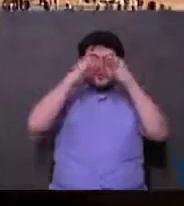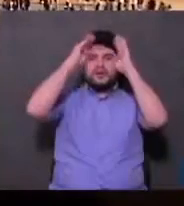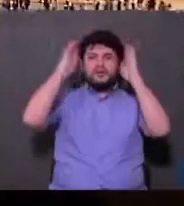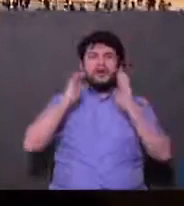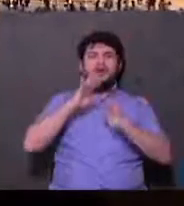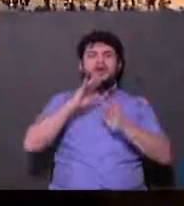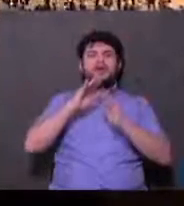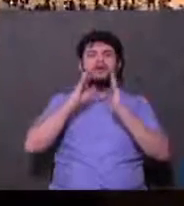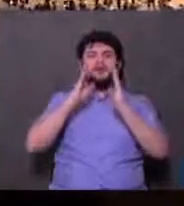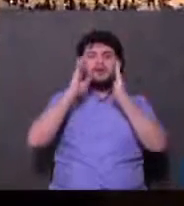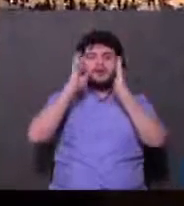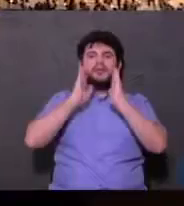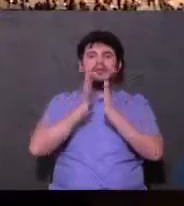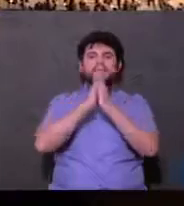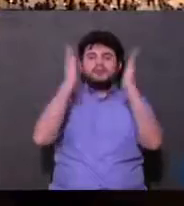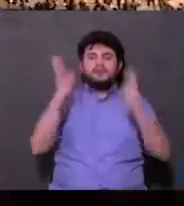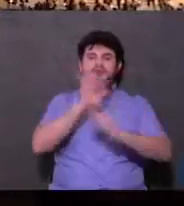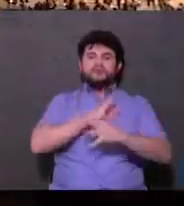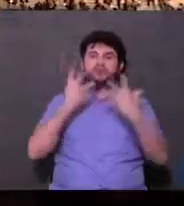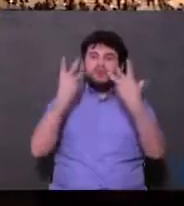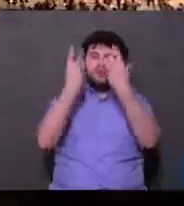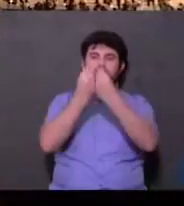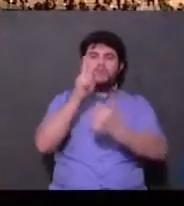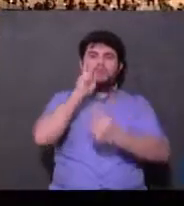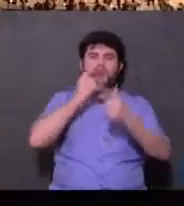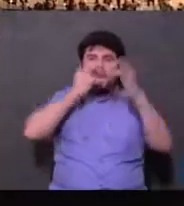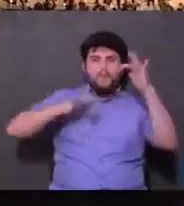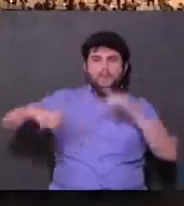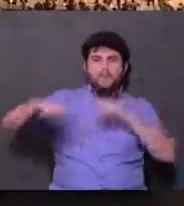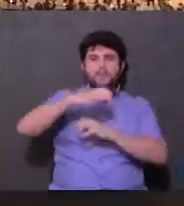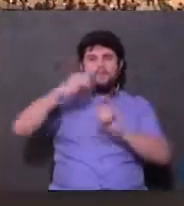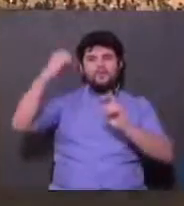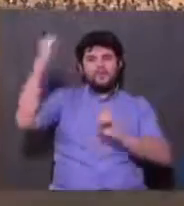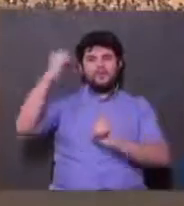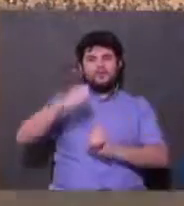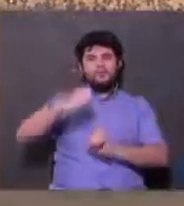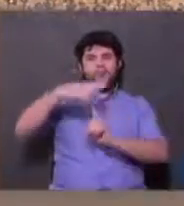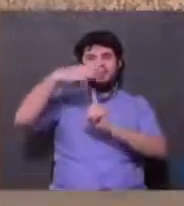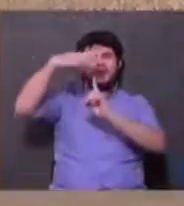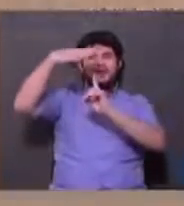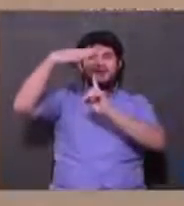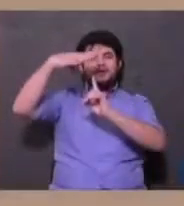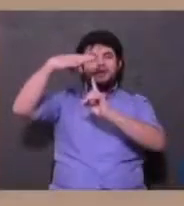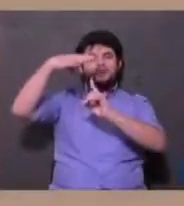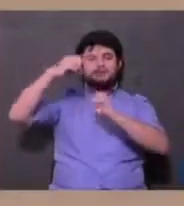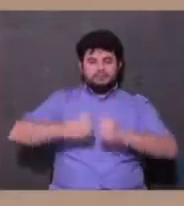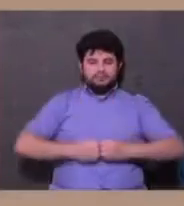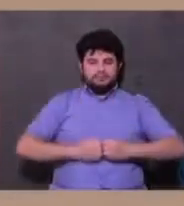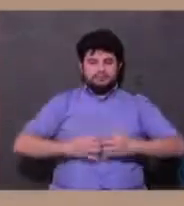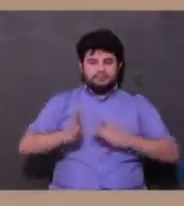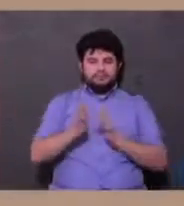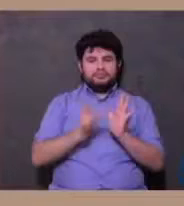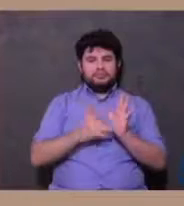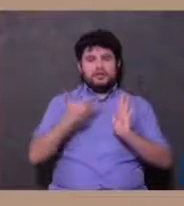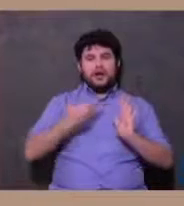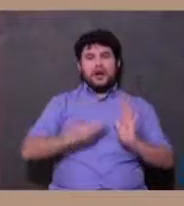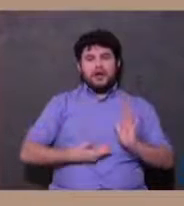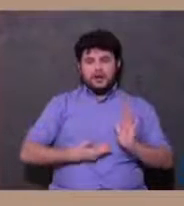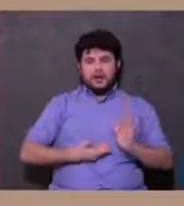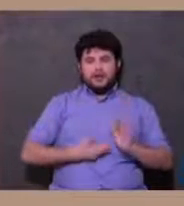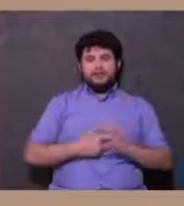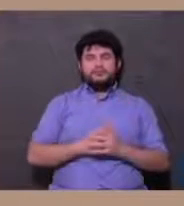Marie, pleine de grâce. Le Seigneur est avec vous. Vous êtes bénie entre toutes les femmes, et Jésus, le fruit de vos entrailles, est